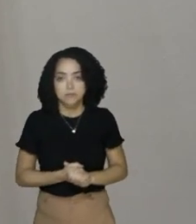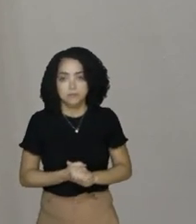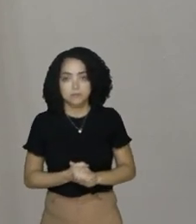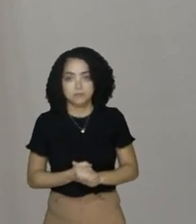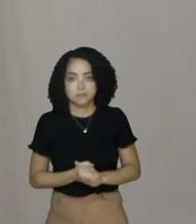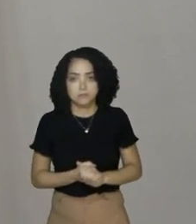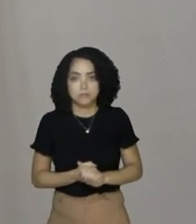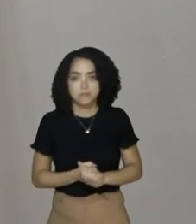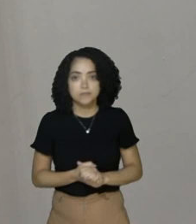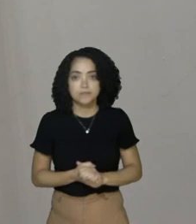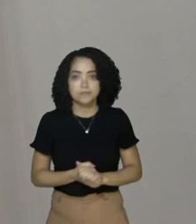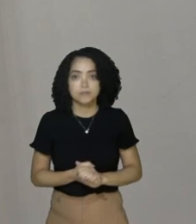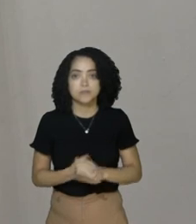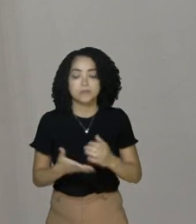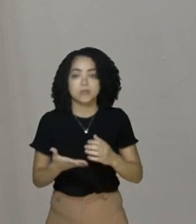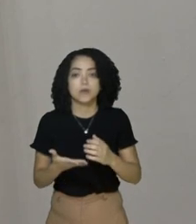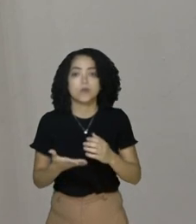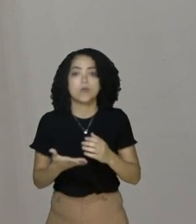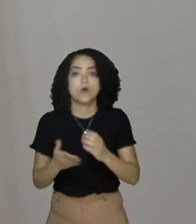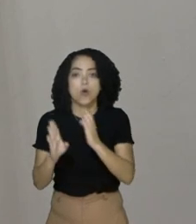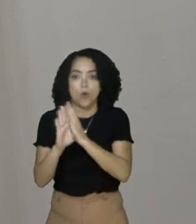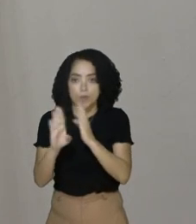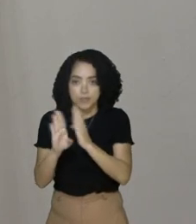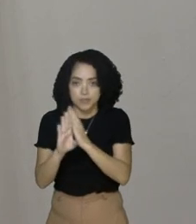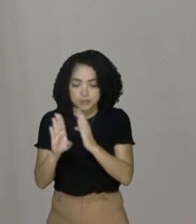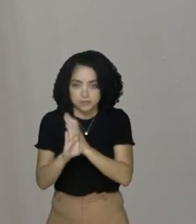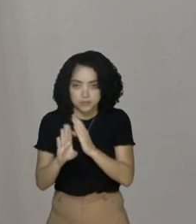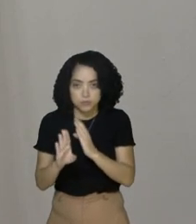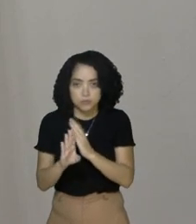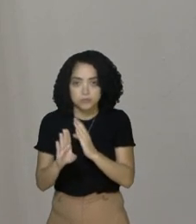Operação Hemorragia, que é a segunda fase da Alcatraz,